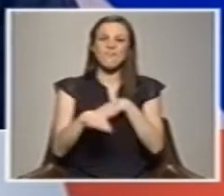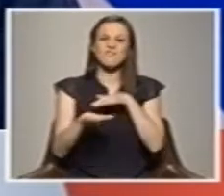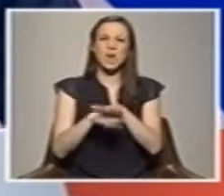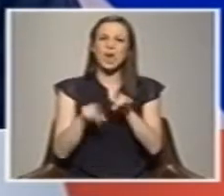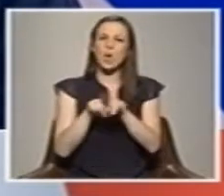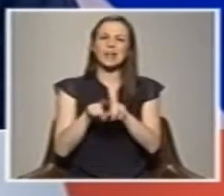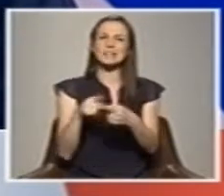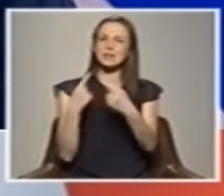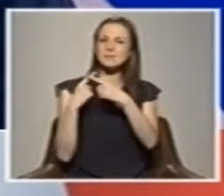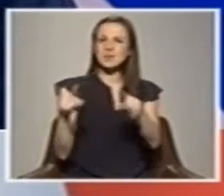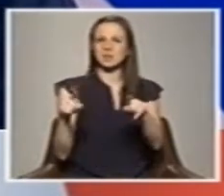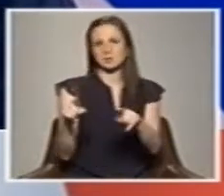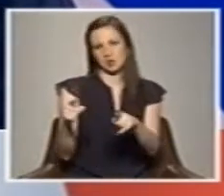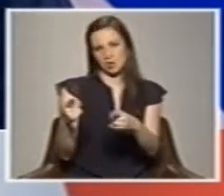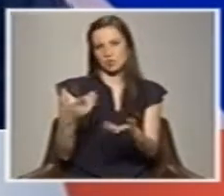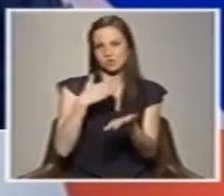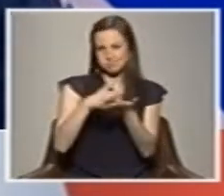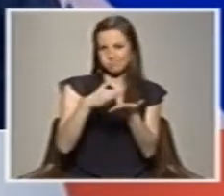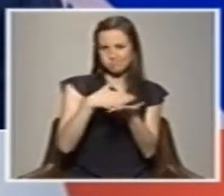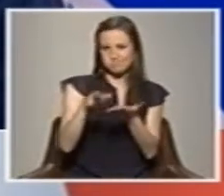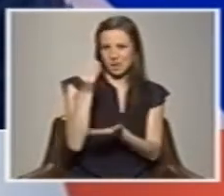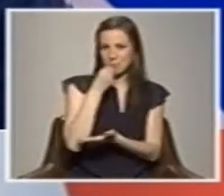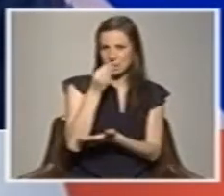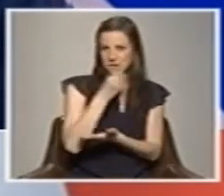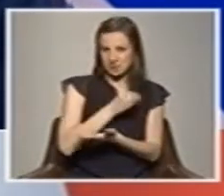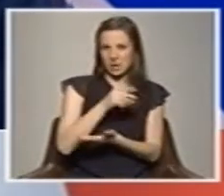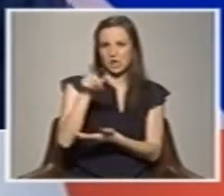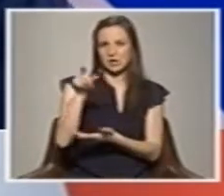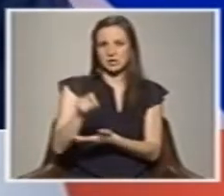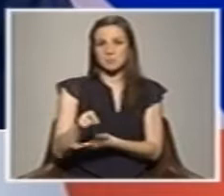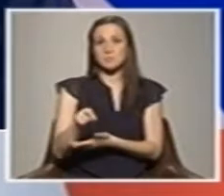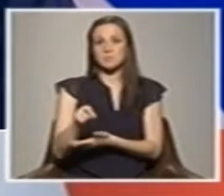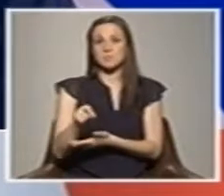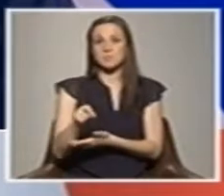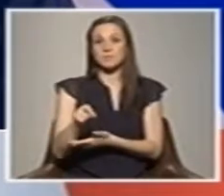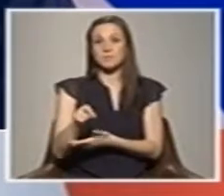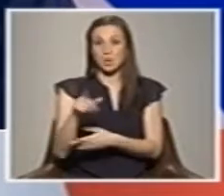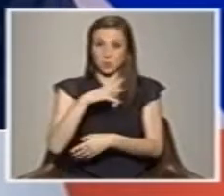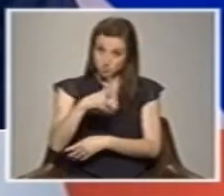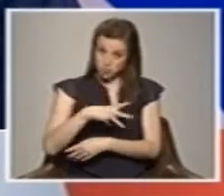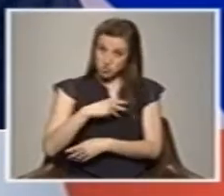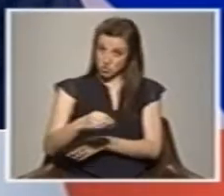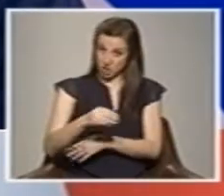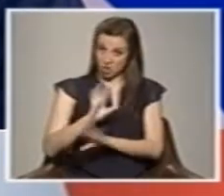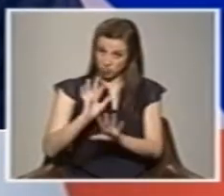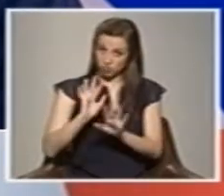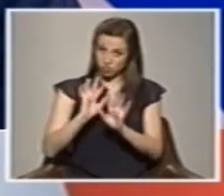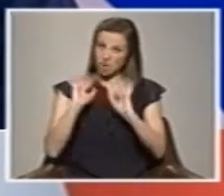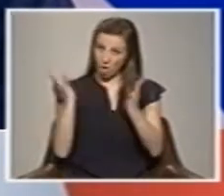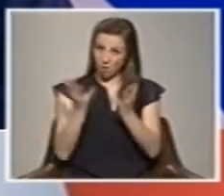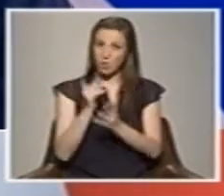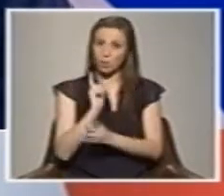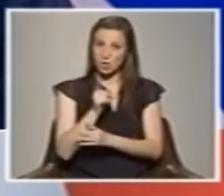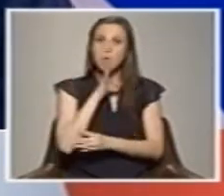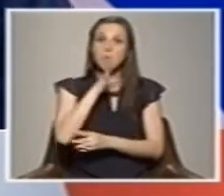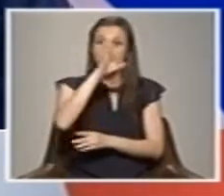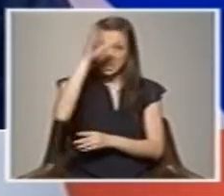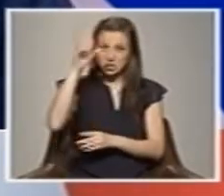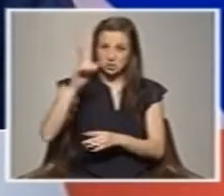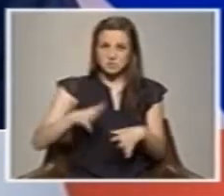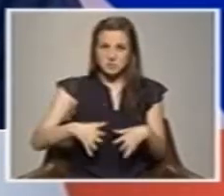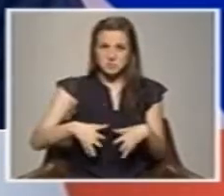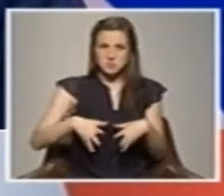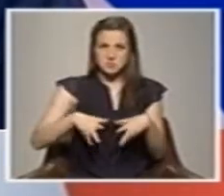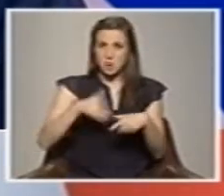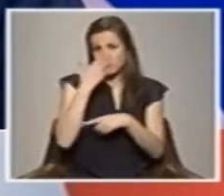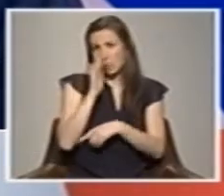no desperdício alimentar, nos sistemas agroalimentares a nível mundial, em traços gerais, é que nos países ditos em desenvolvimento, por exemplo, em